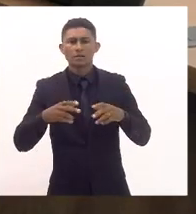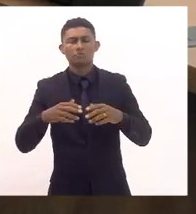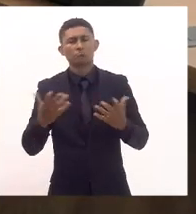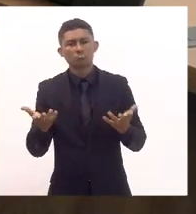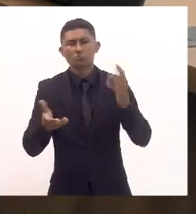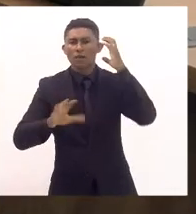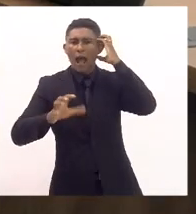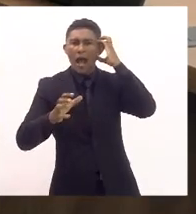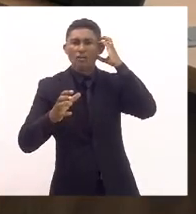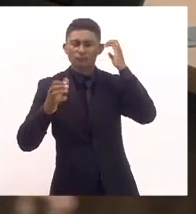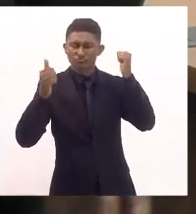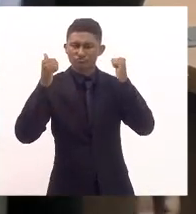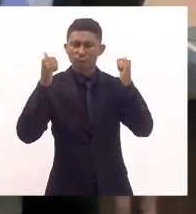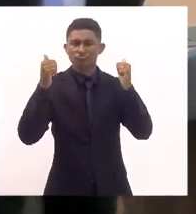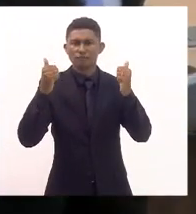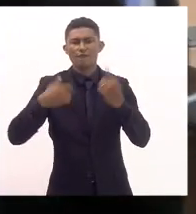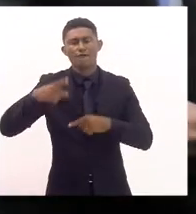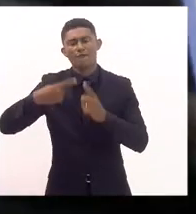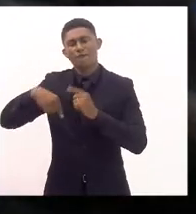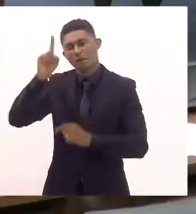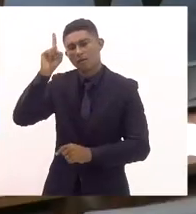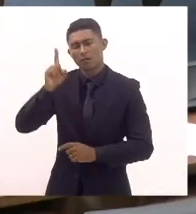viva Rádio Nacional